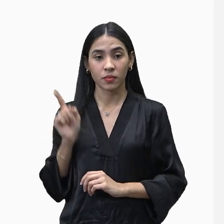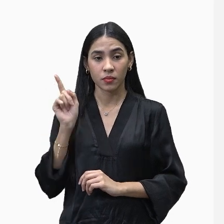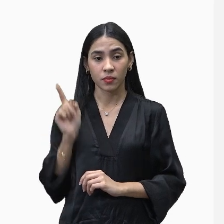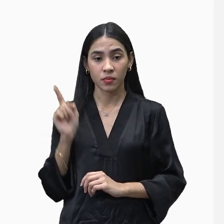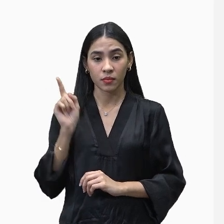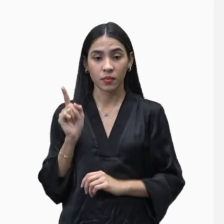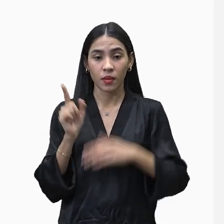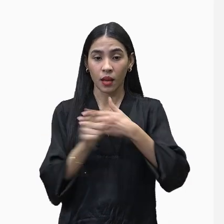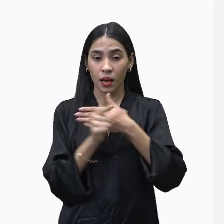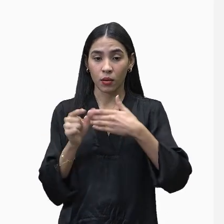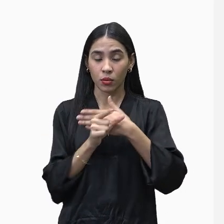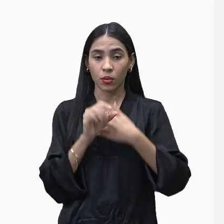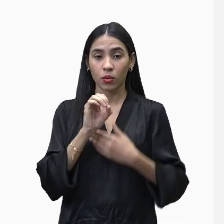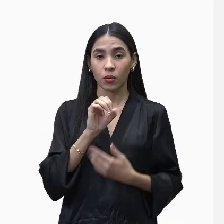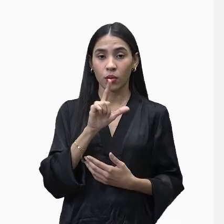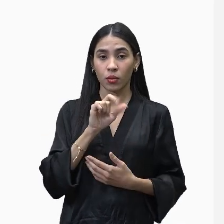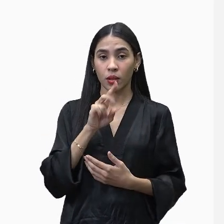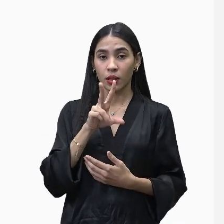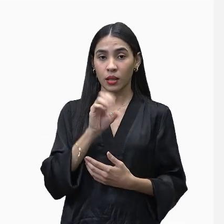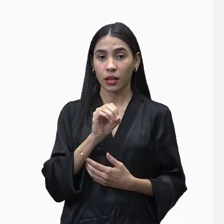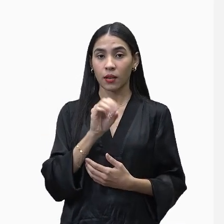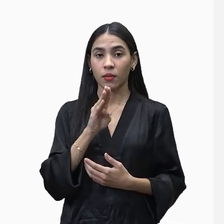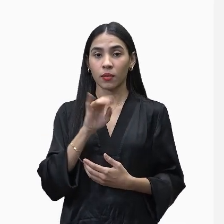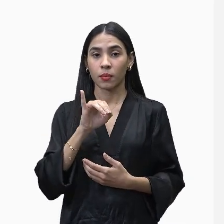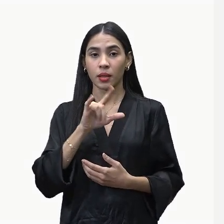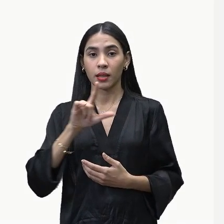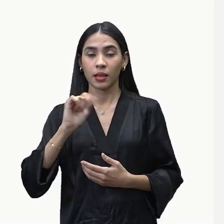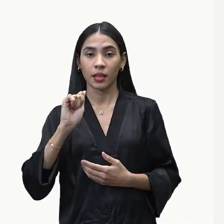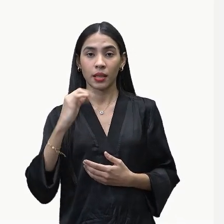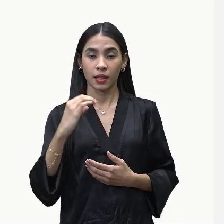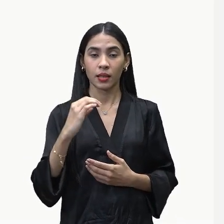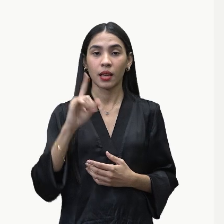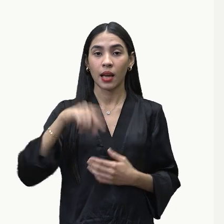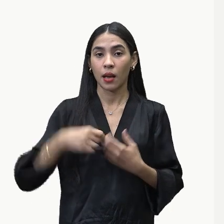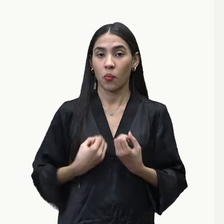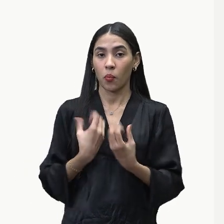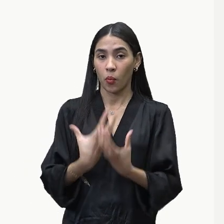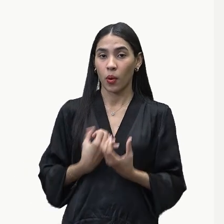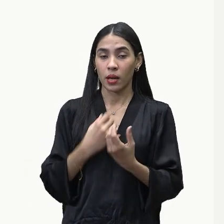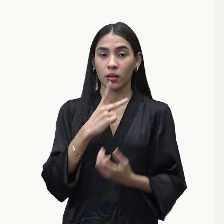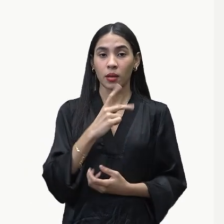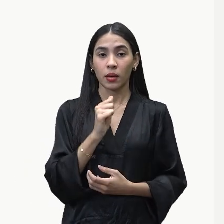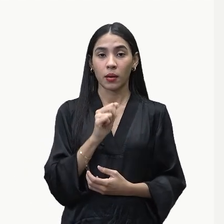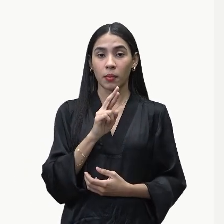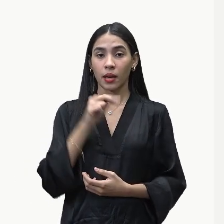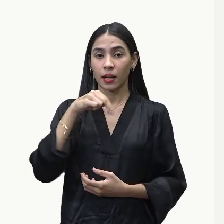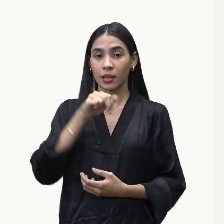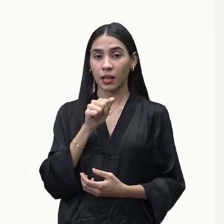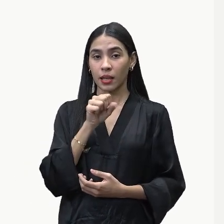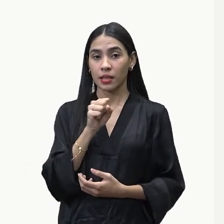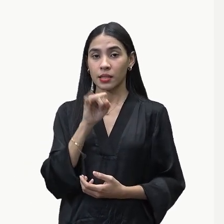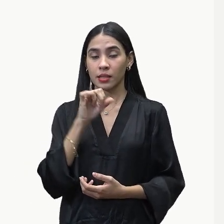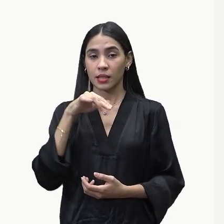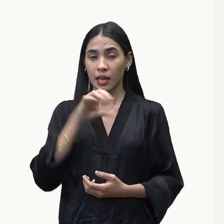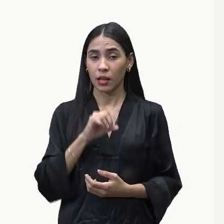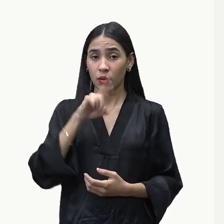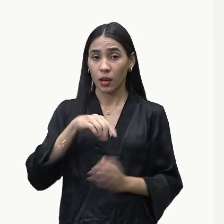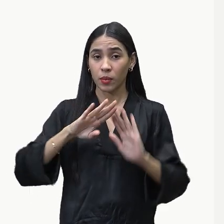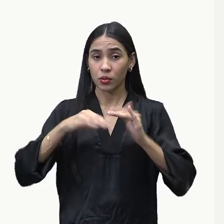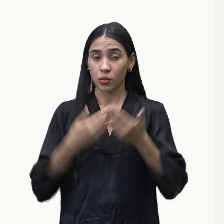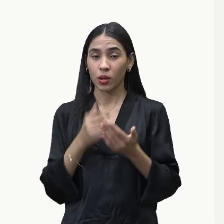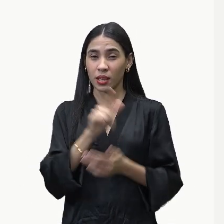por Olavo Bilac. E Olavo Bilac foi um poeta parnasiano, uma escola